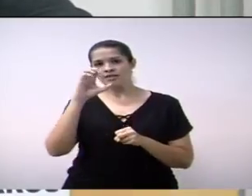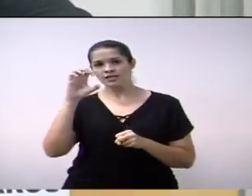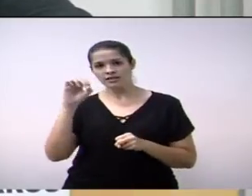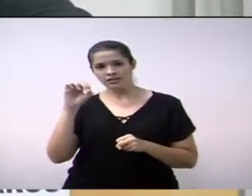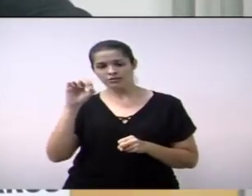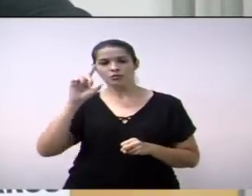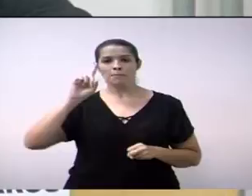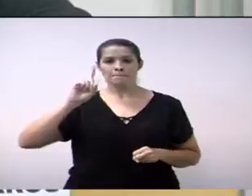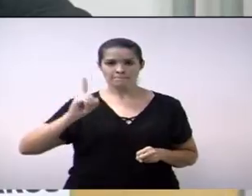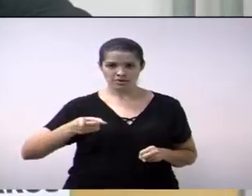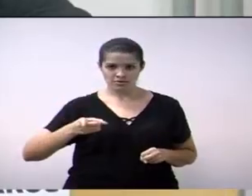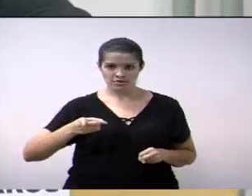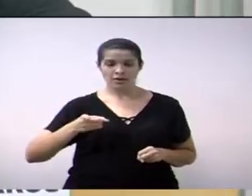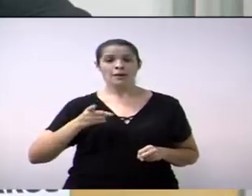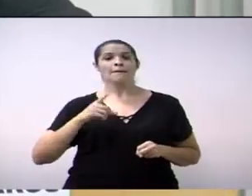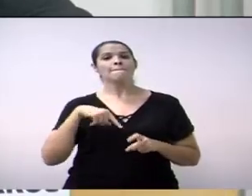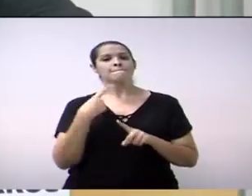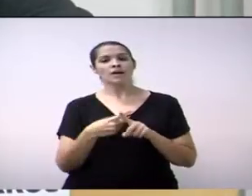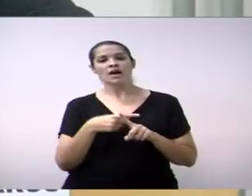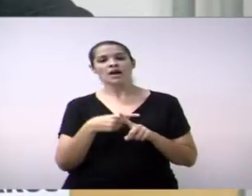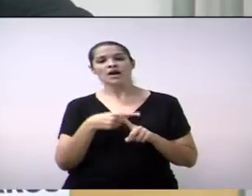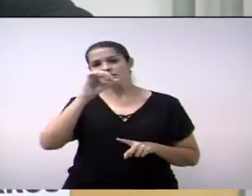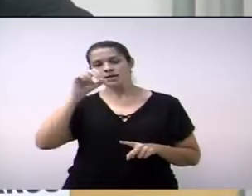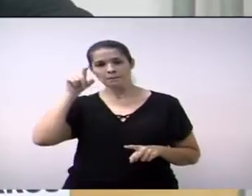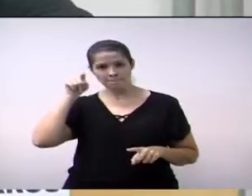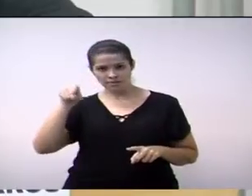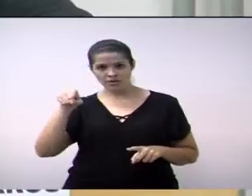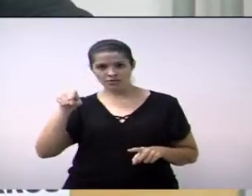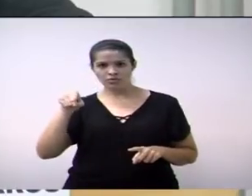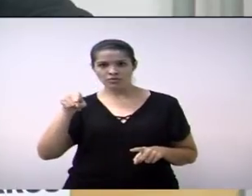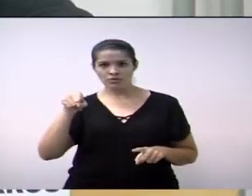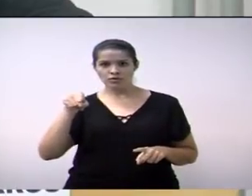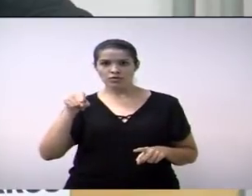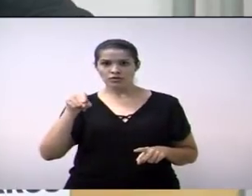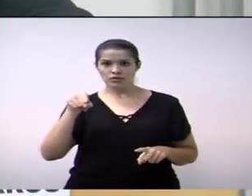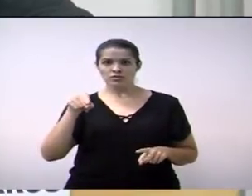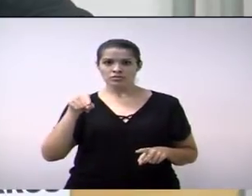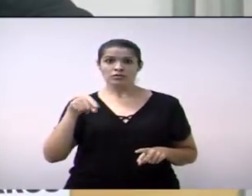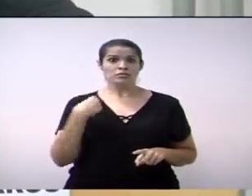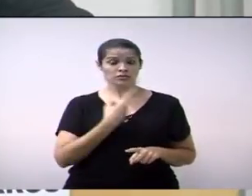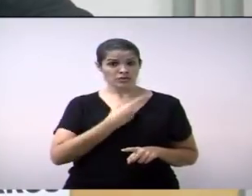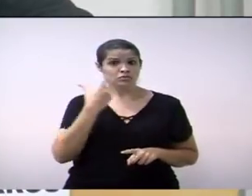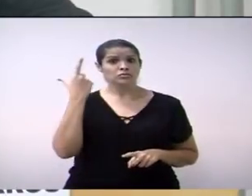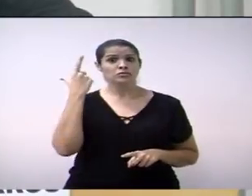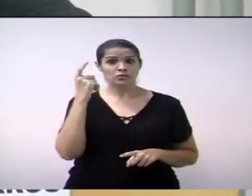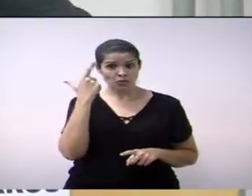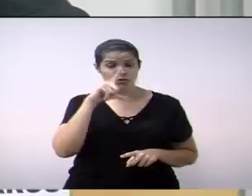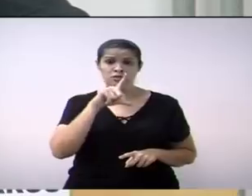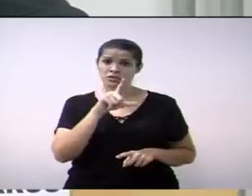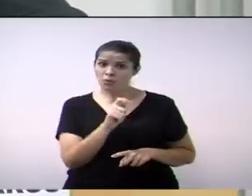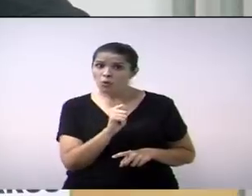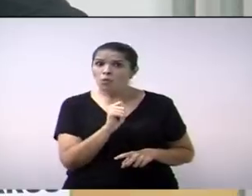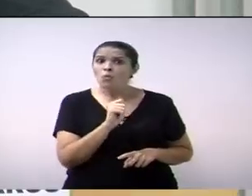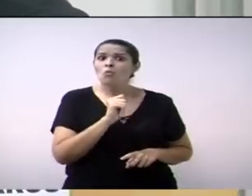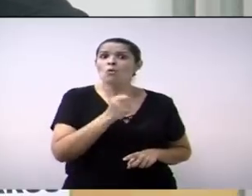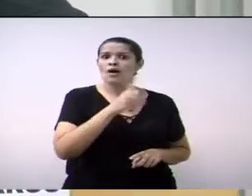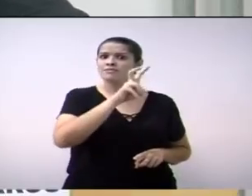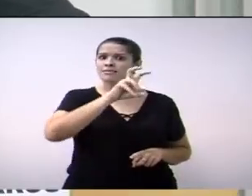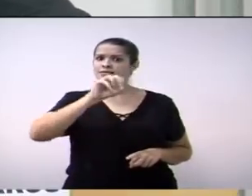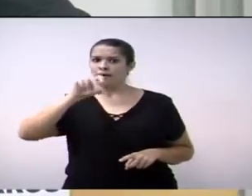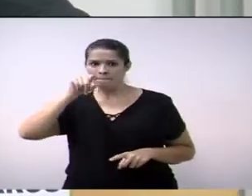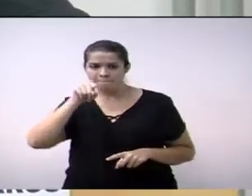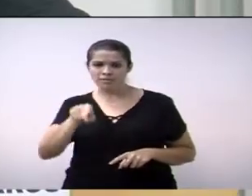aqui, com mais 100 mil ali. Então, assim, no primeiro ano, quase 500 mil que nós fomos buscar, os